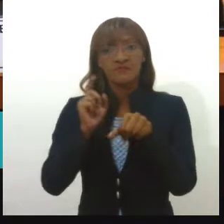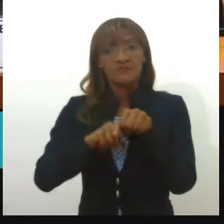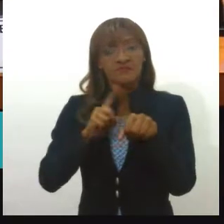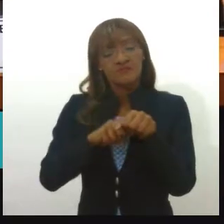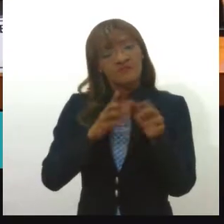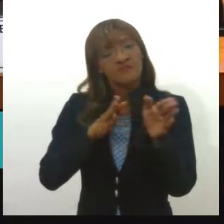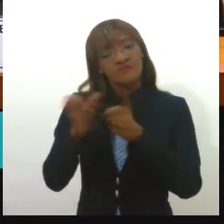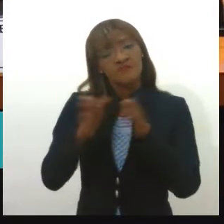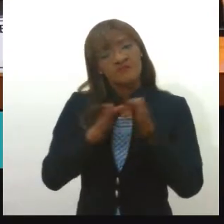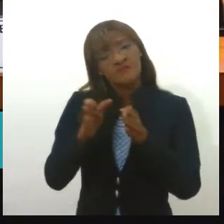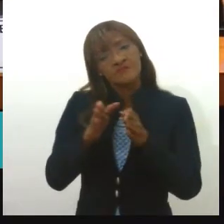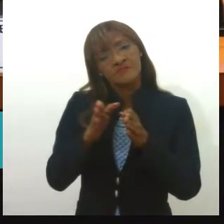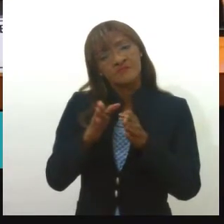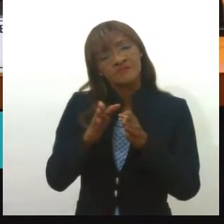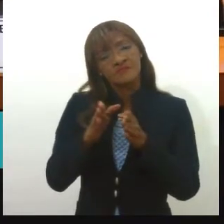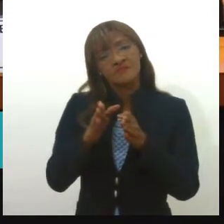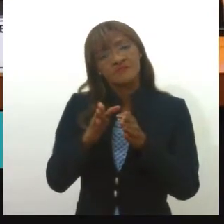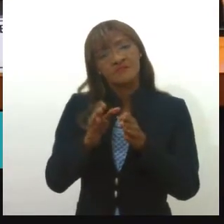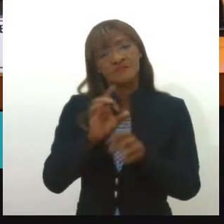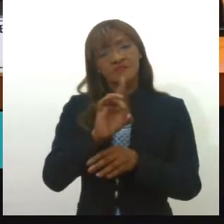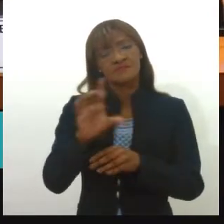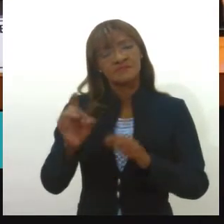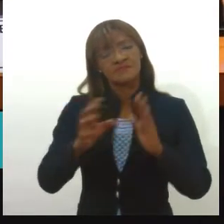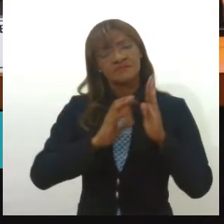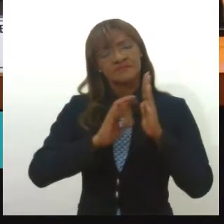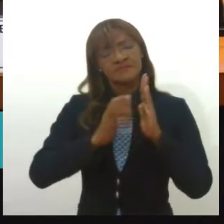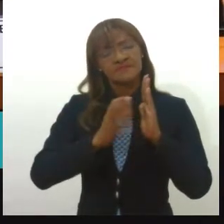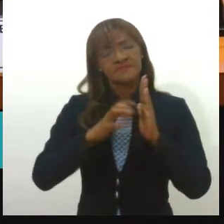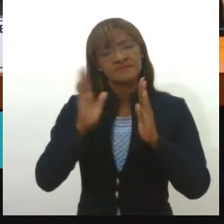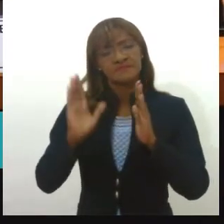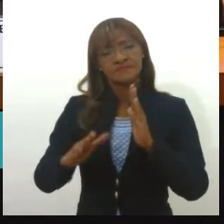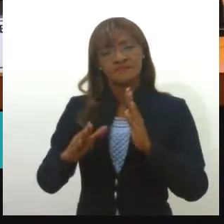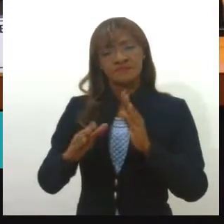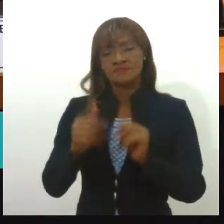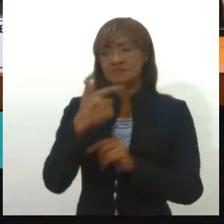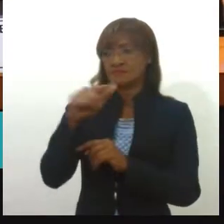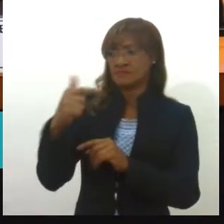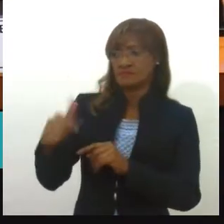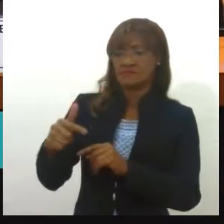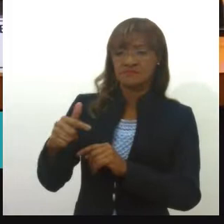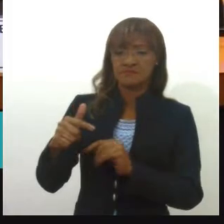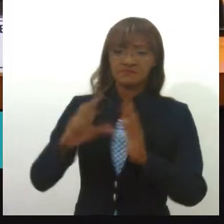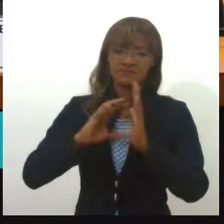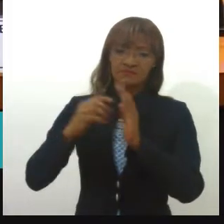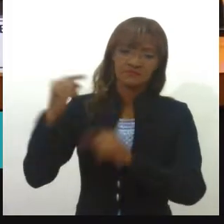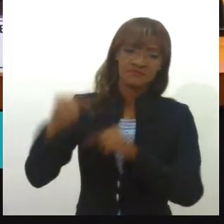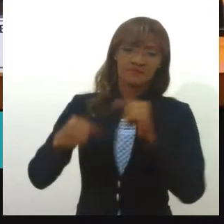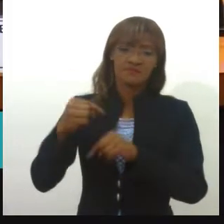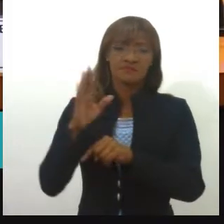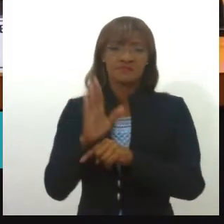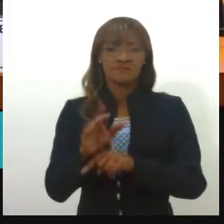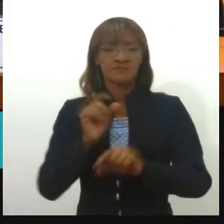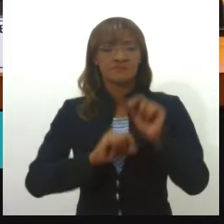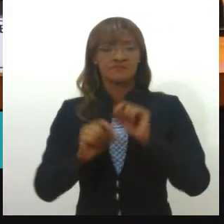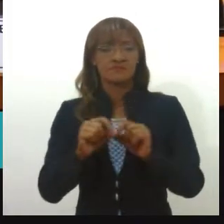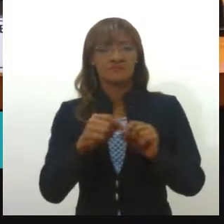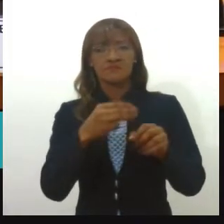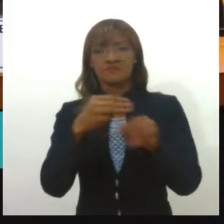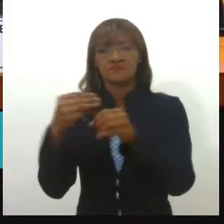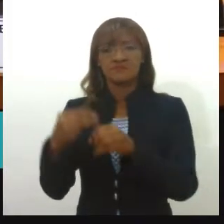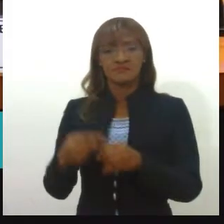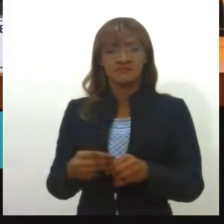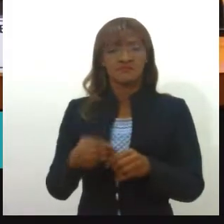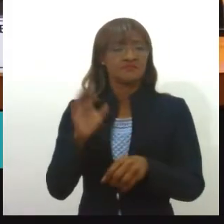em que os partidos políticos, bem como vários outros entes públicos, e chama atenção para os municípios, para